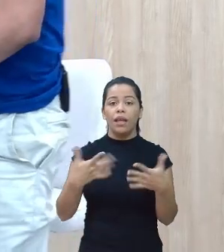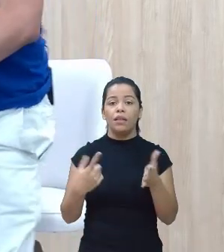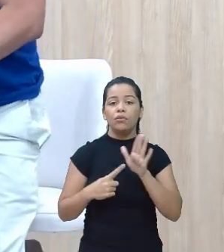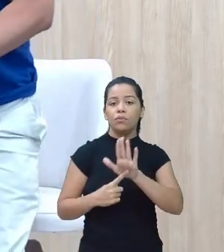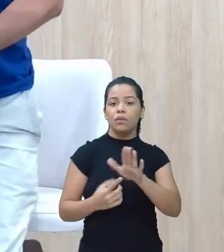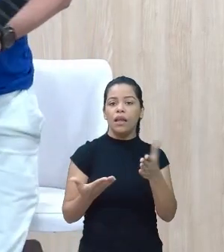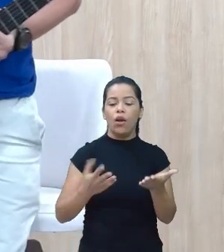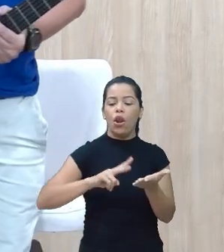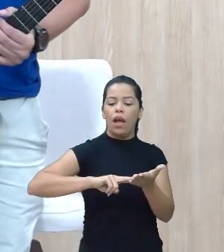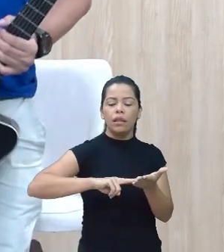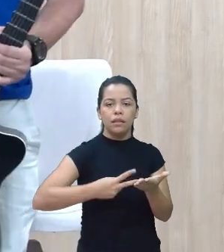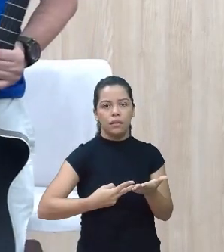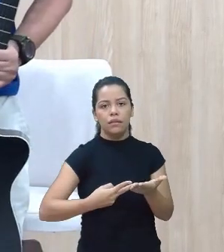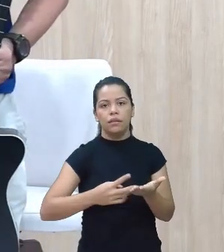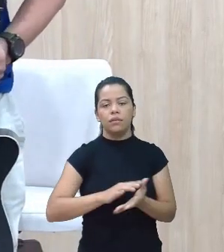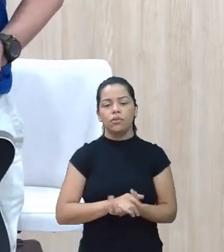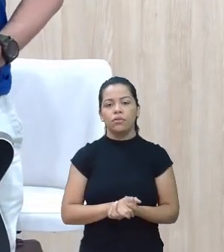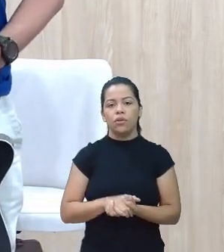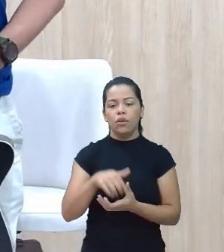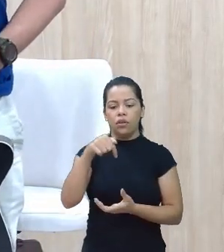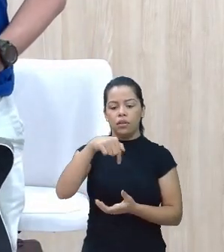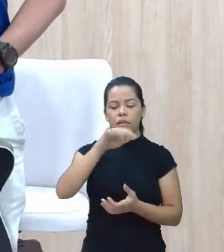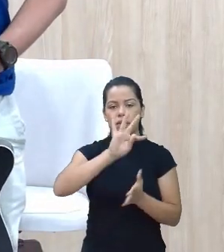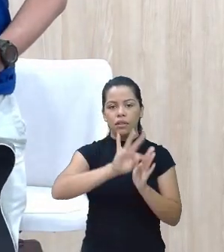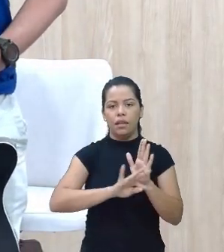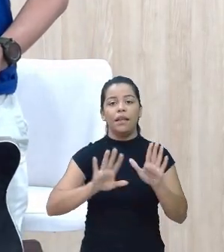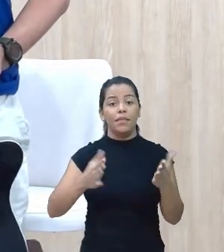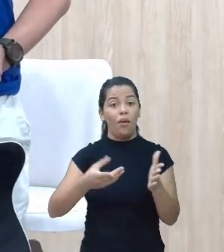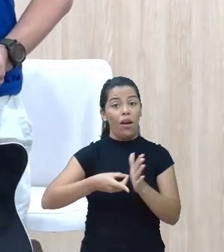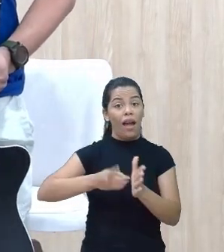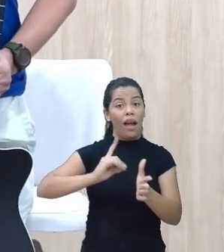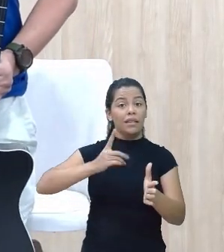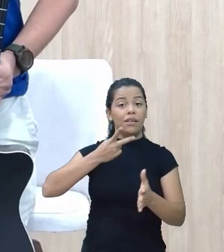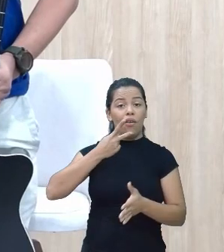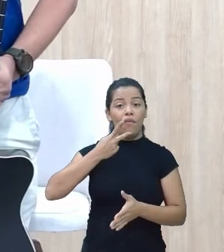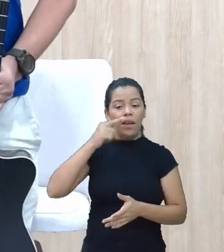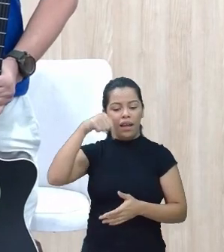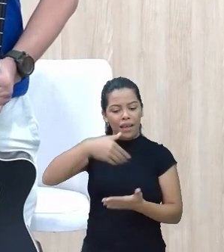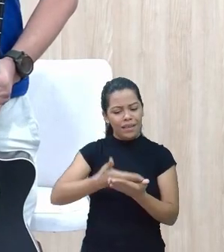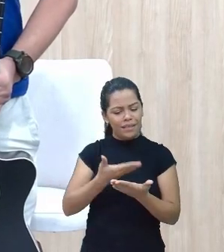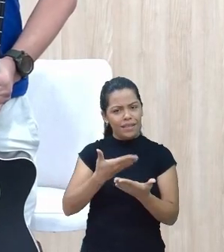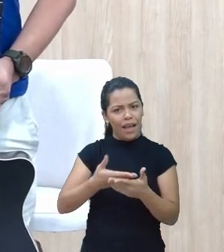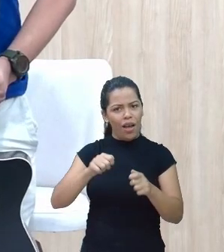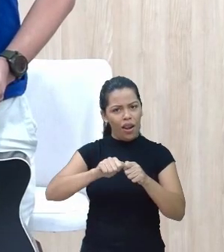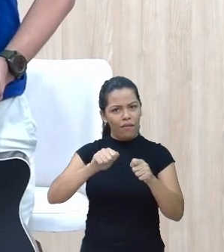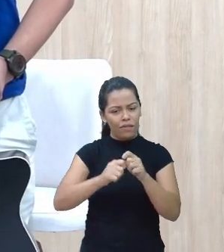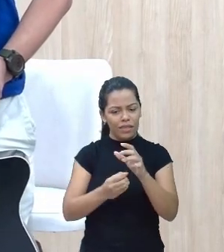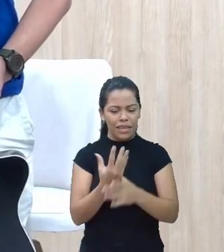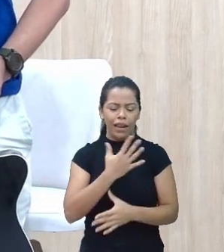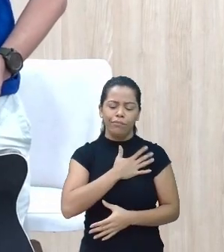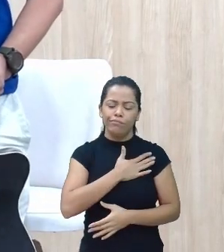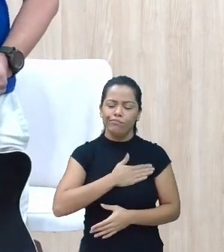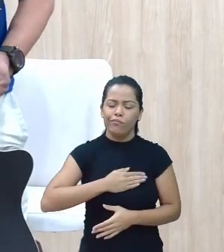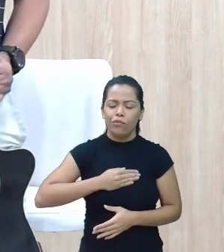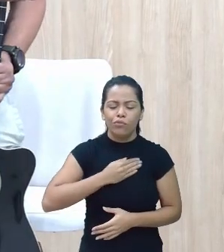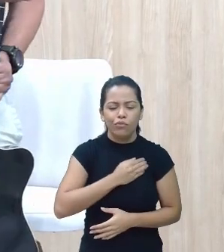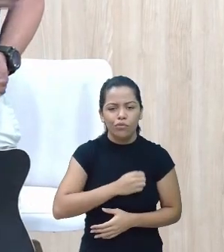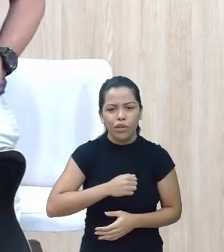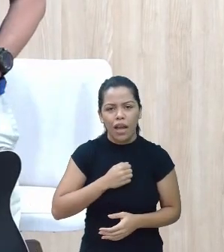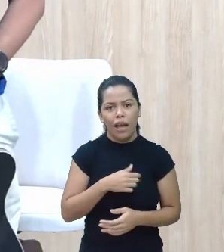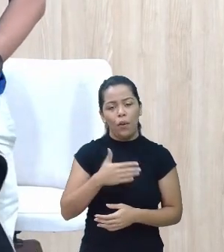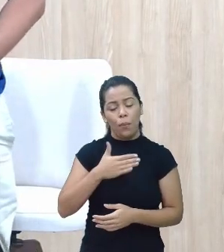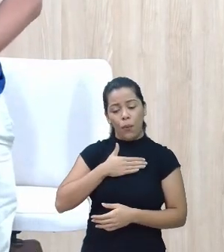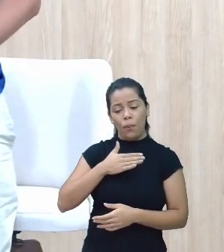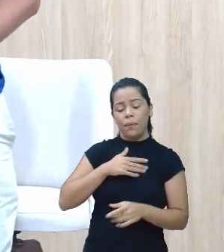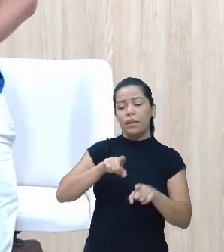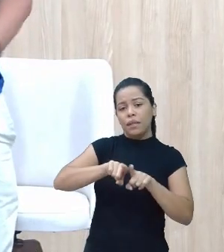explanação, é claro que antes eu tenho que dizer que essa aula é feita com muito carinho por mim e pelo professor Rony Monteiro,